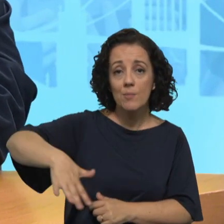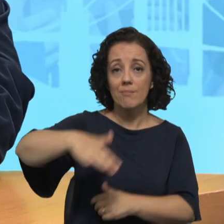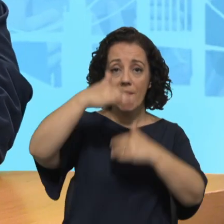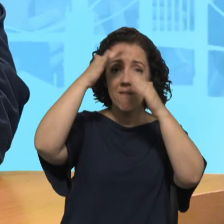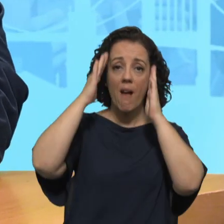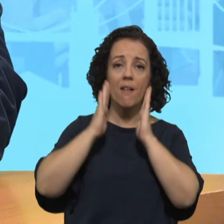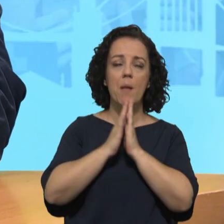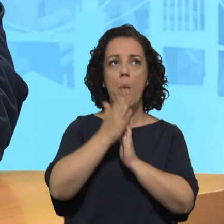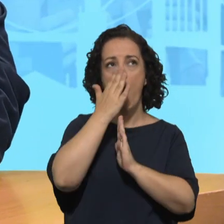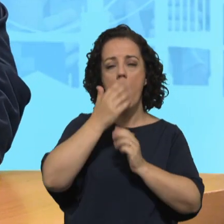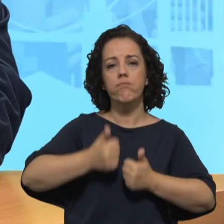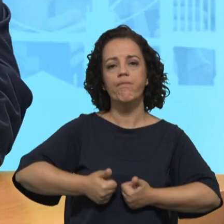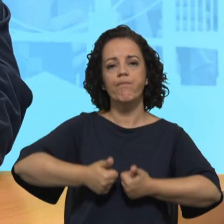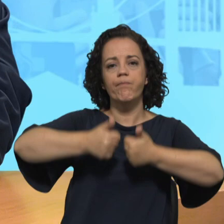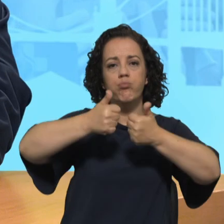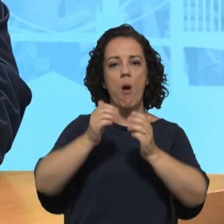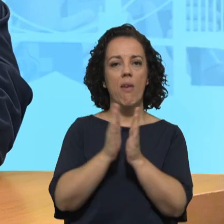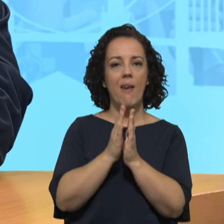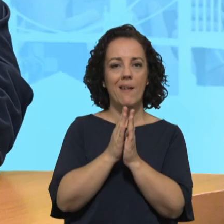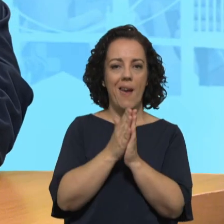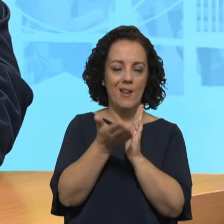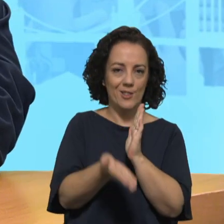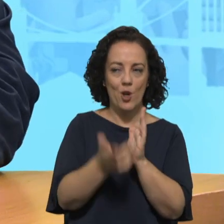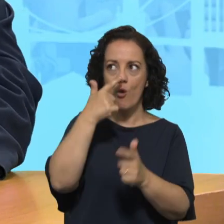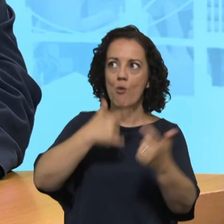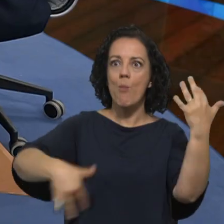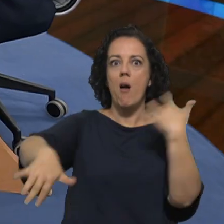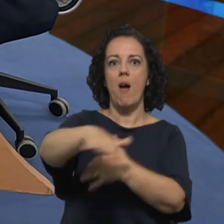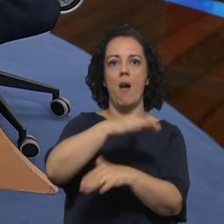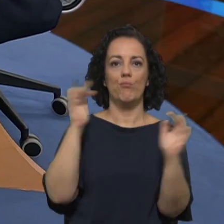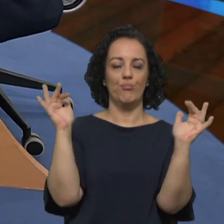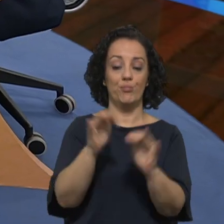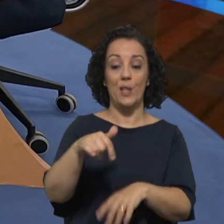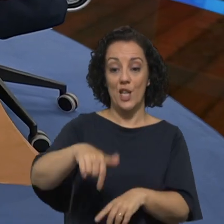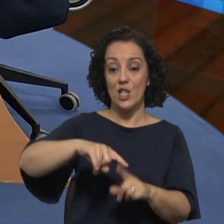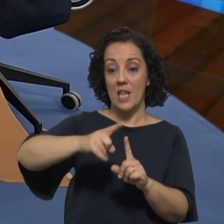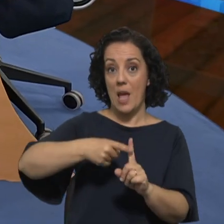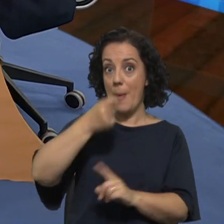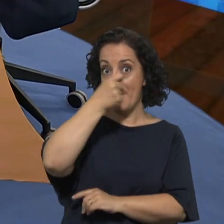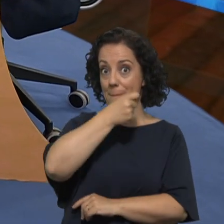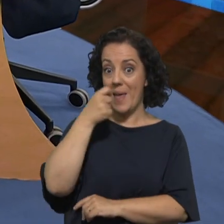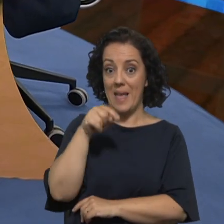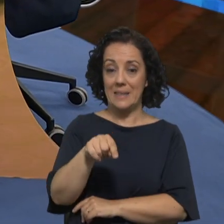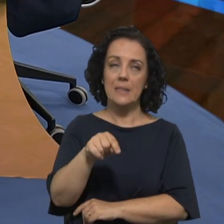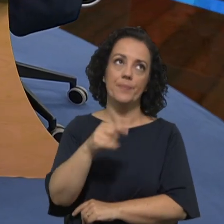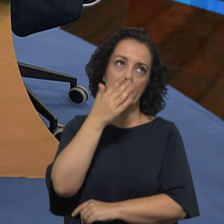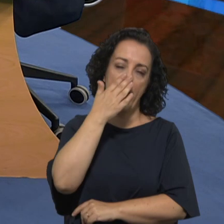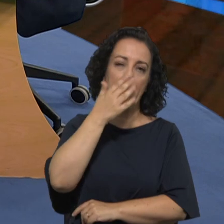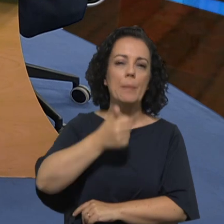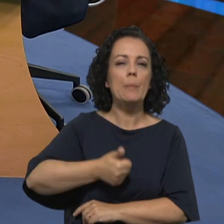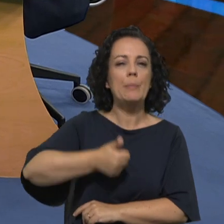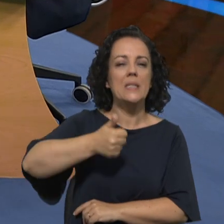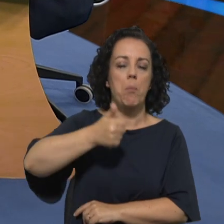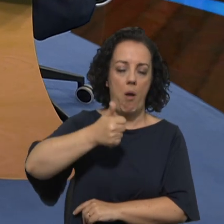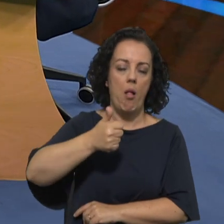Igreja e da humanidade. E este ano, sendo a peregrinação de maio a principal, de certo modo, a primeira das